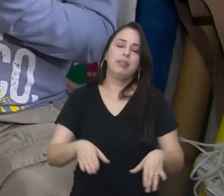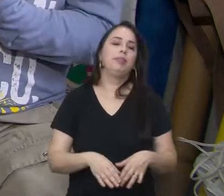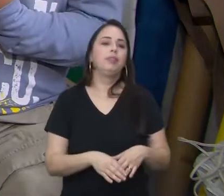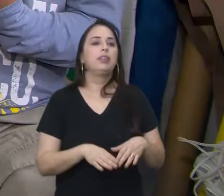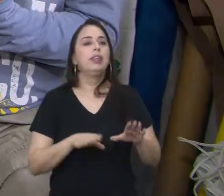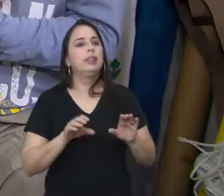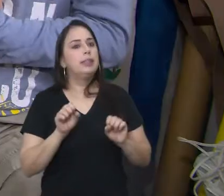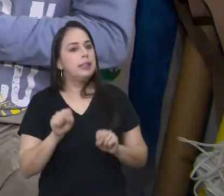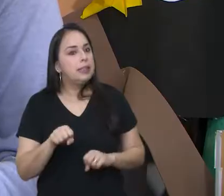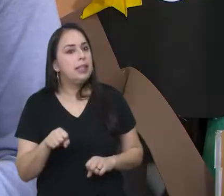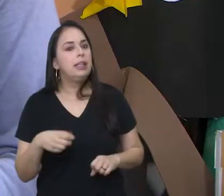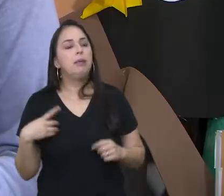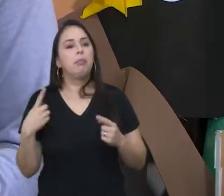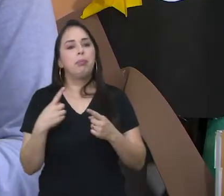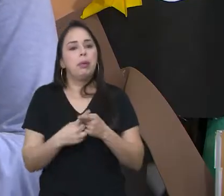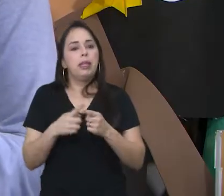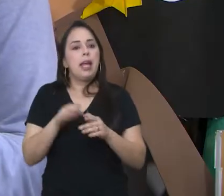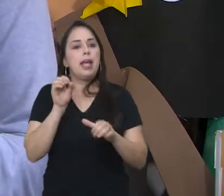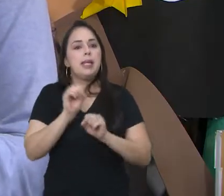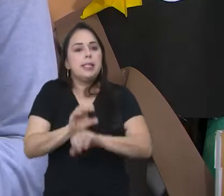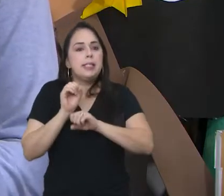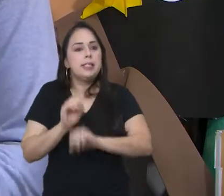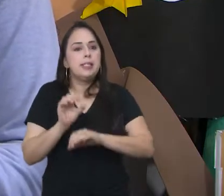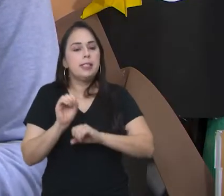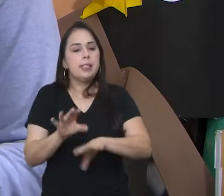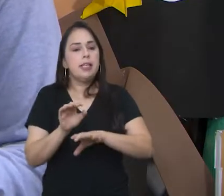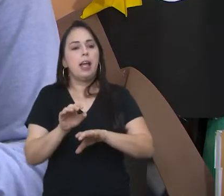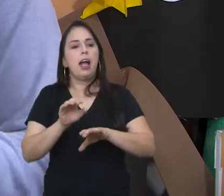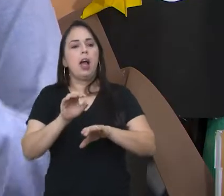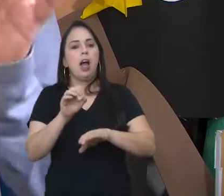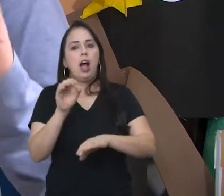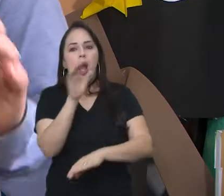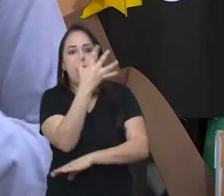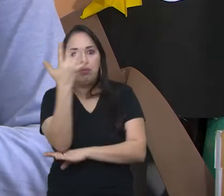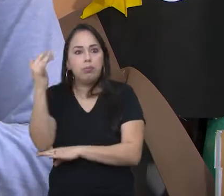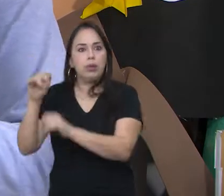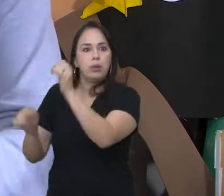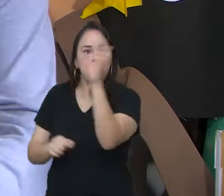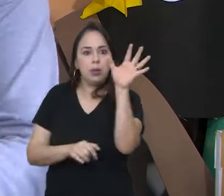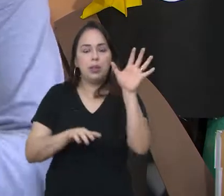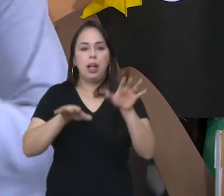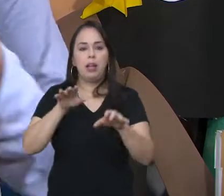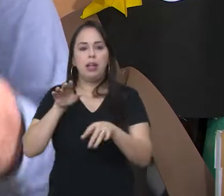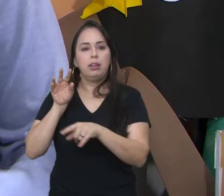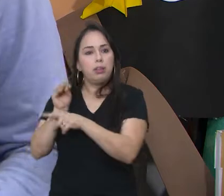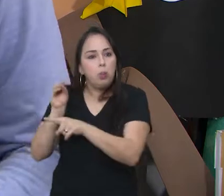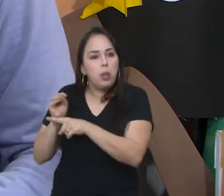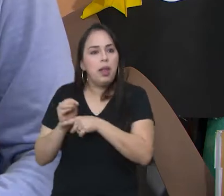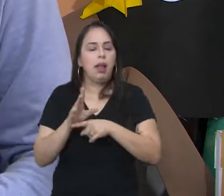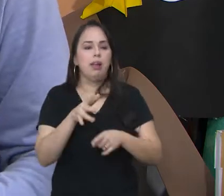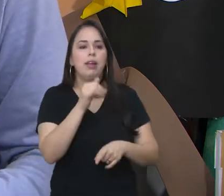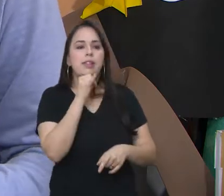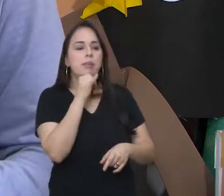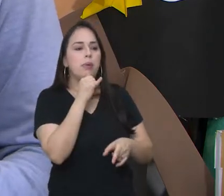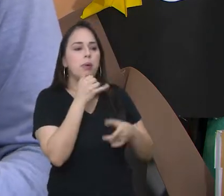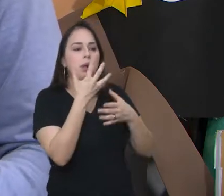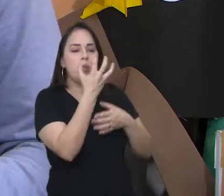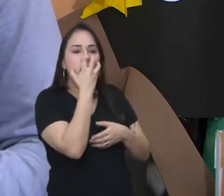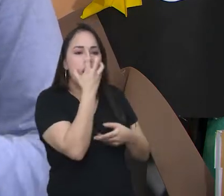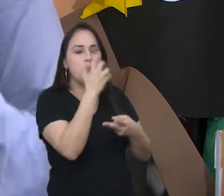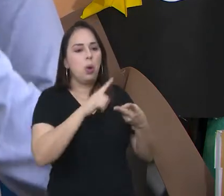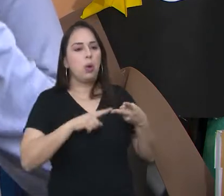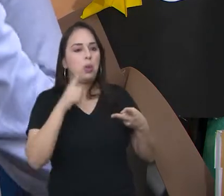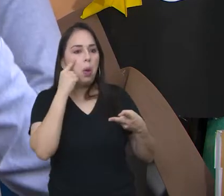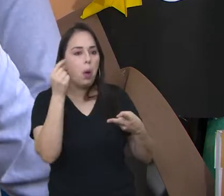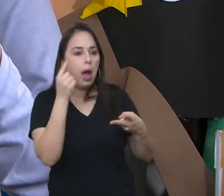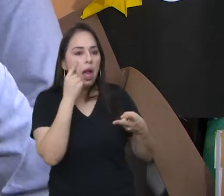Como preservação e cuidado, né? Porque a gente tem tanto cuidado com o pet, né? Fala pet, cachorro, gato, é aquela coisa de você cuidar, e